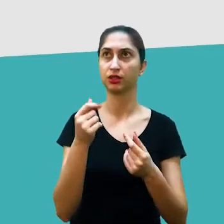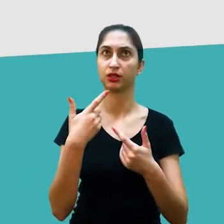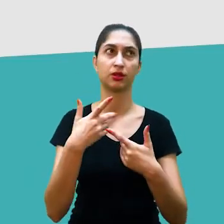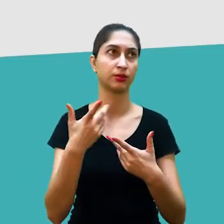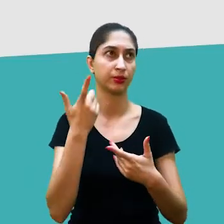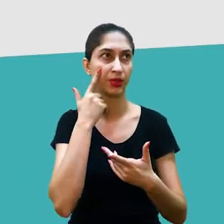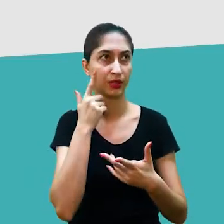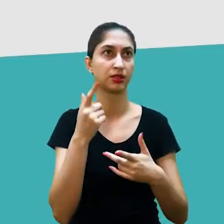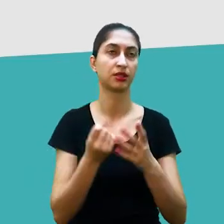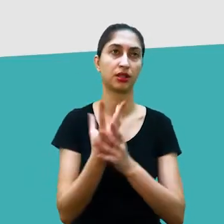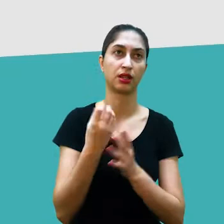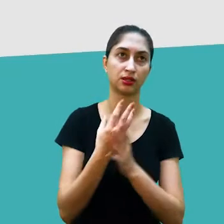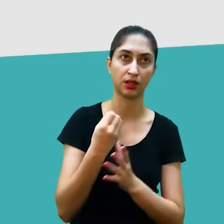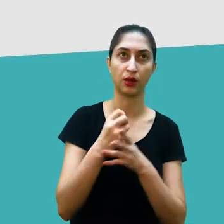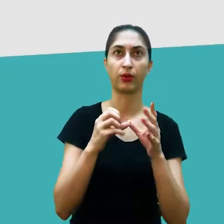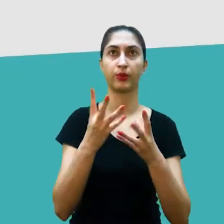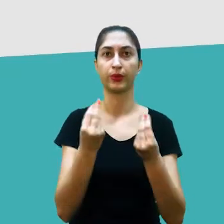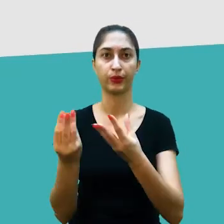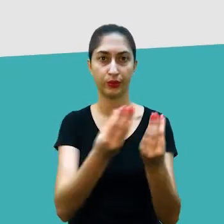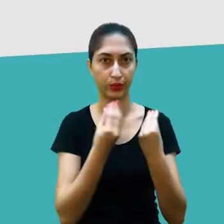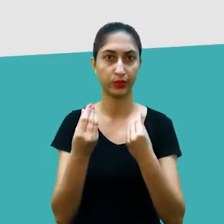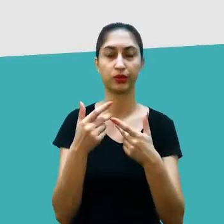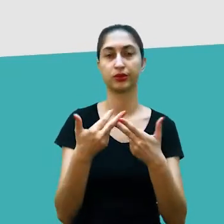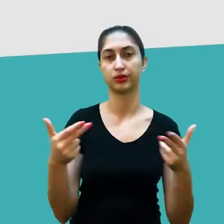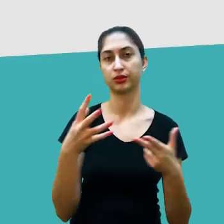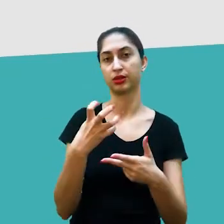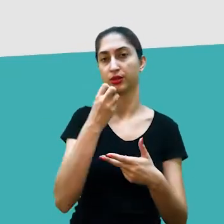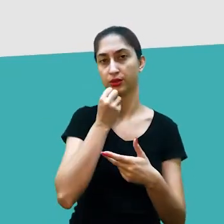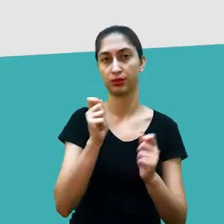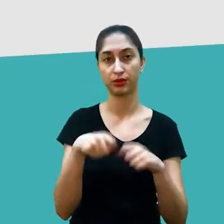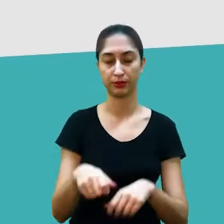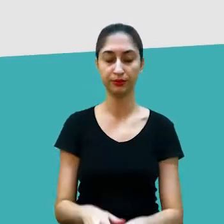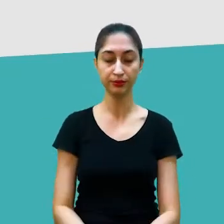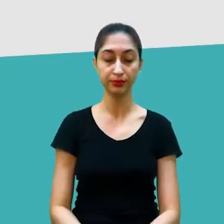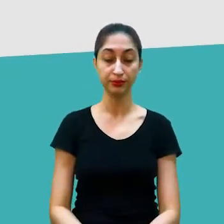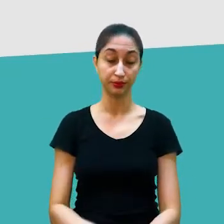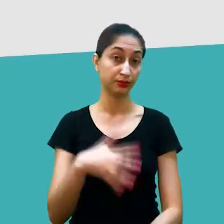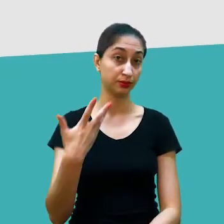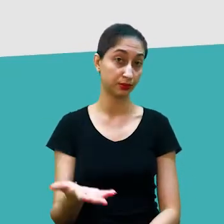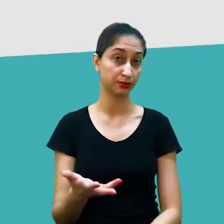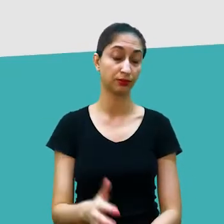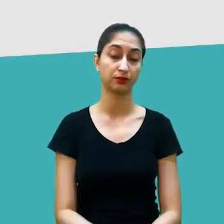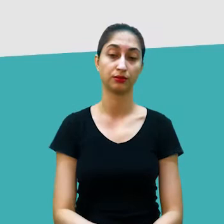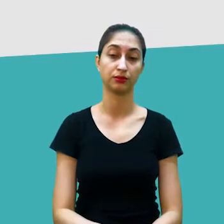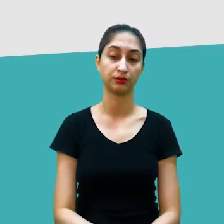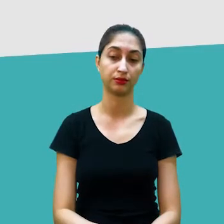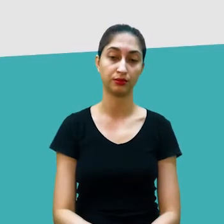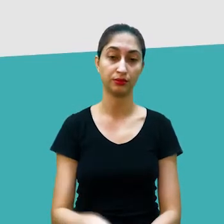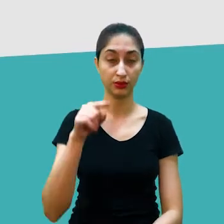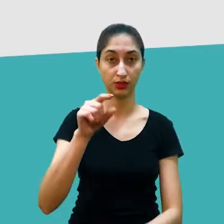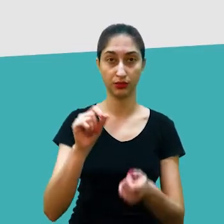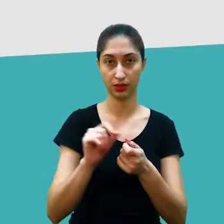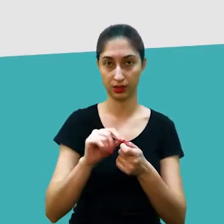em produção de larga escala e de quanto eu posso lucrar mais. Eu acho que esse é um dos pontos que também fez com